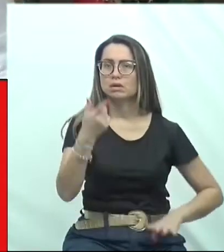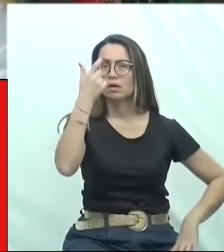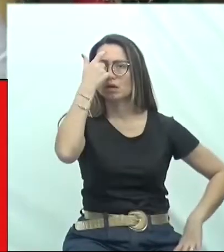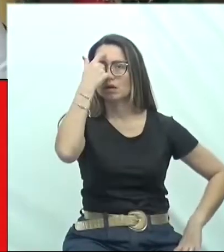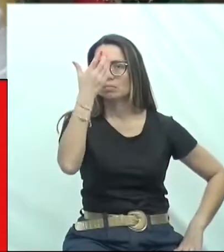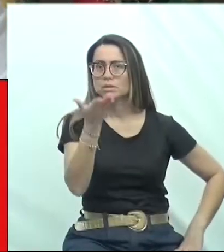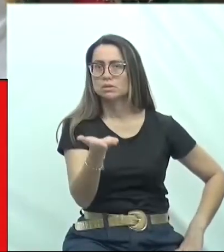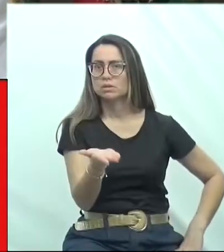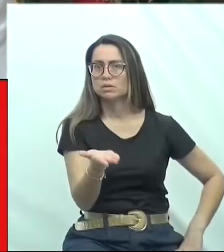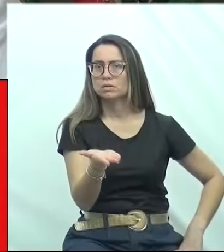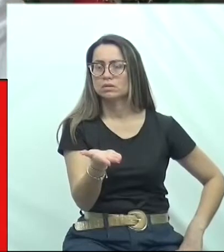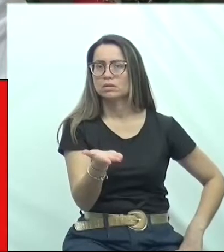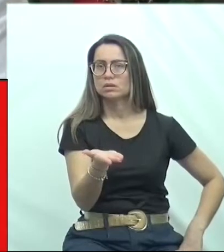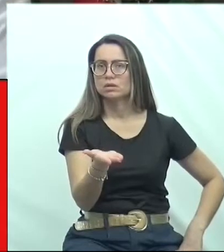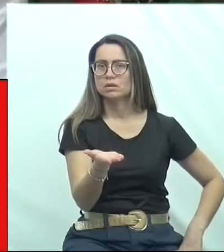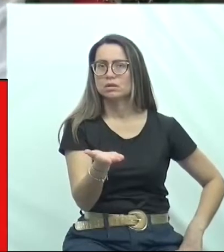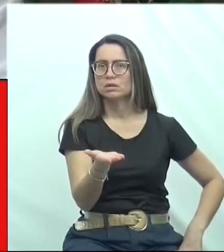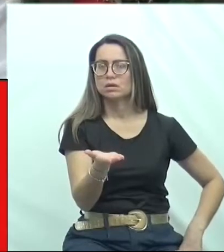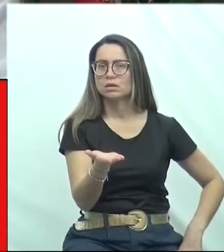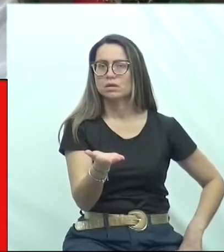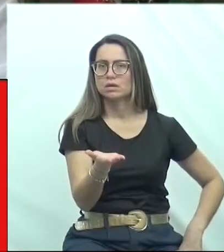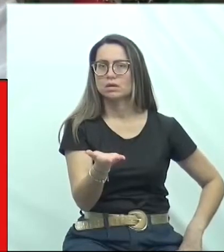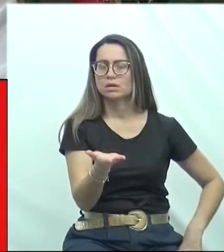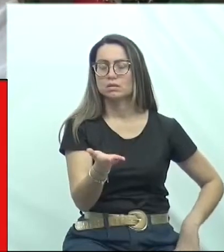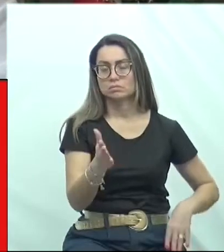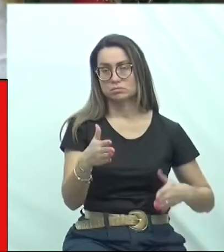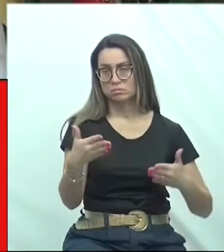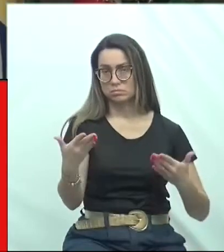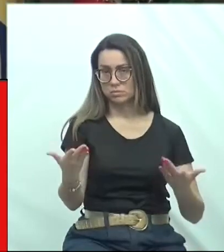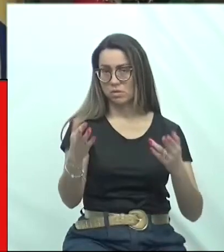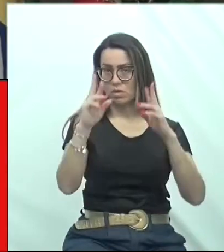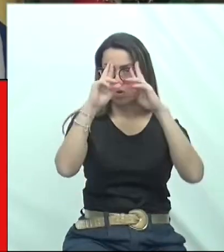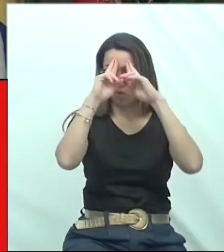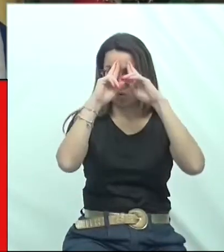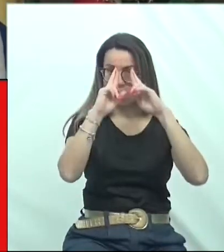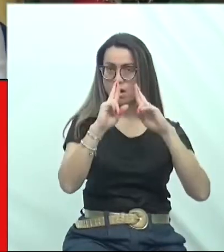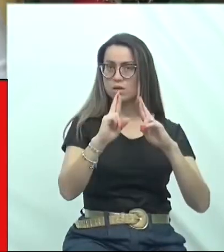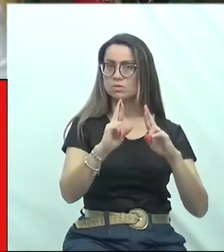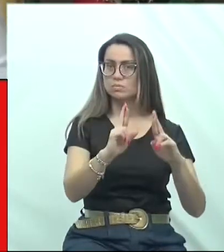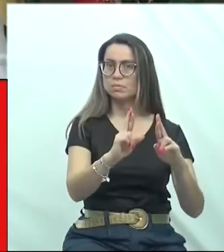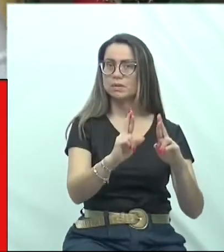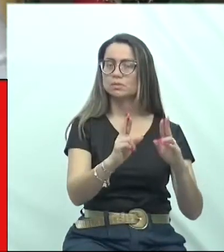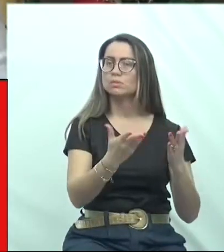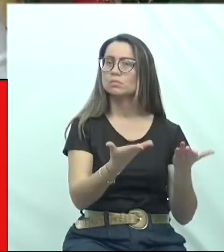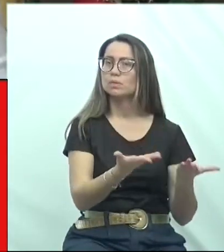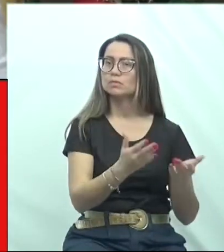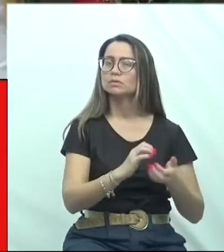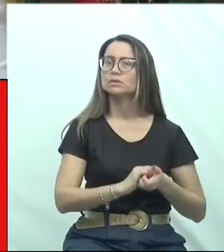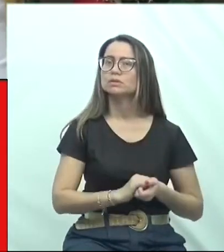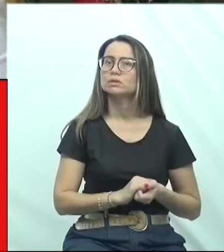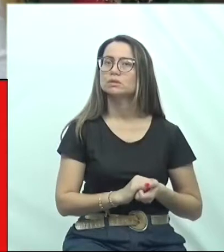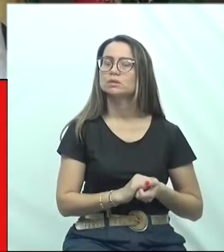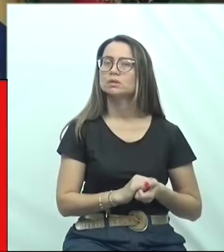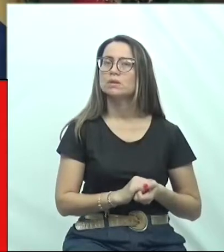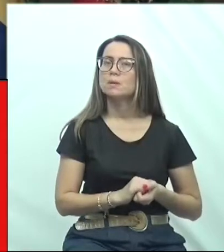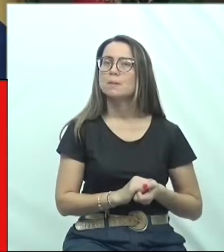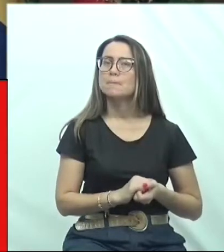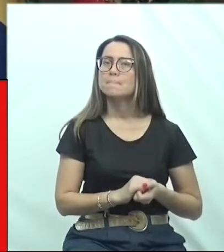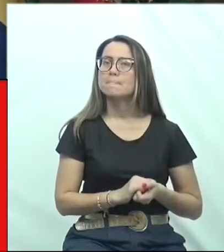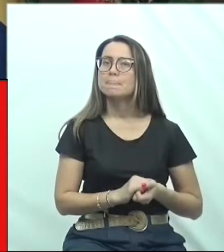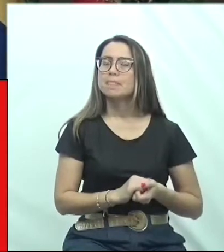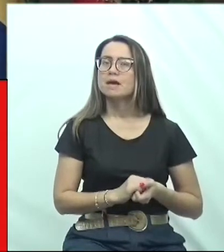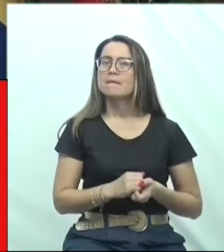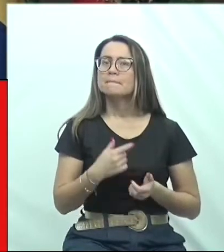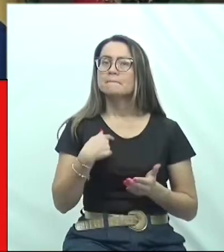vai ter despesa. Então, com todo respeito, né? Esse é o modo de eu tomar, cobrar da